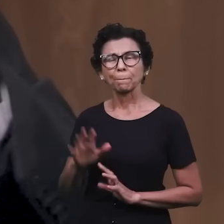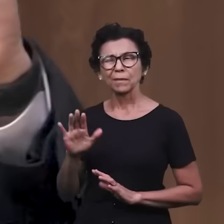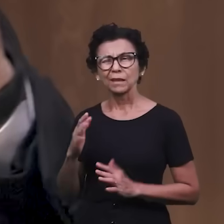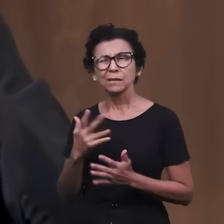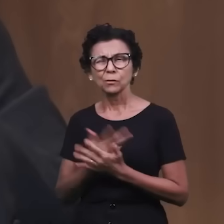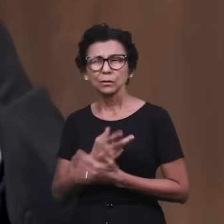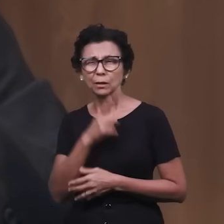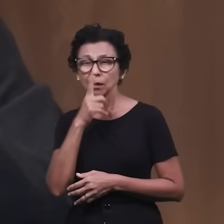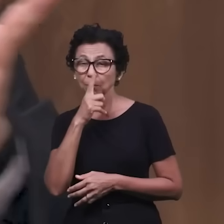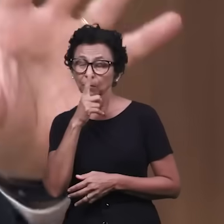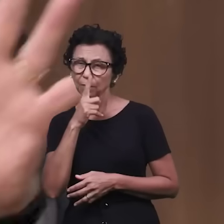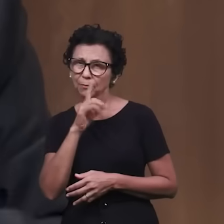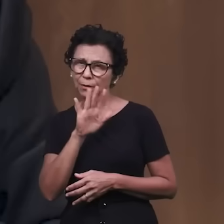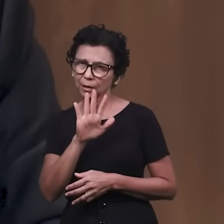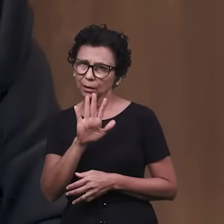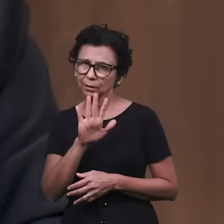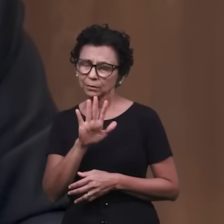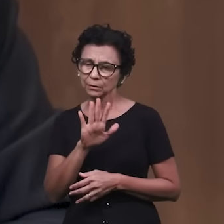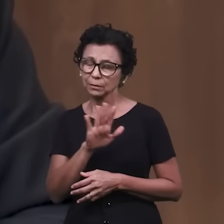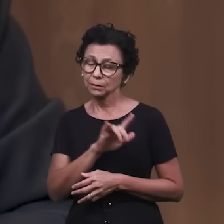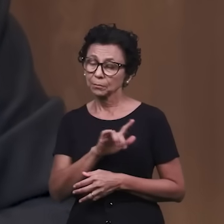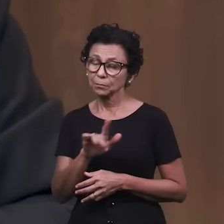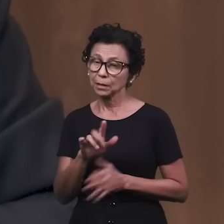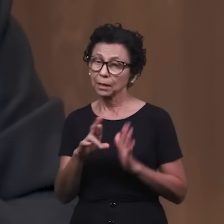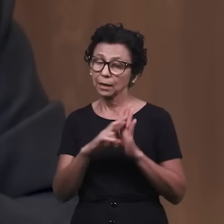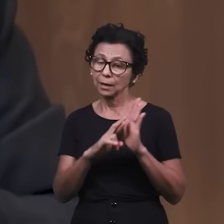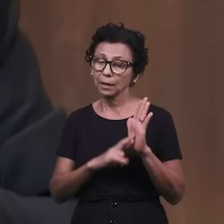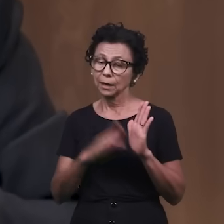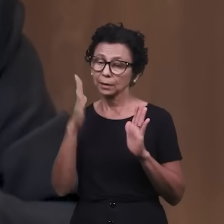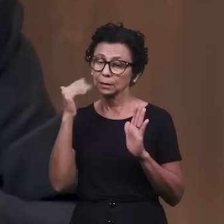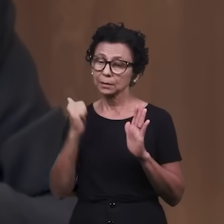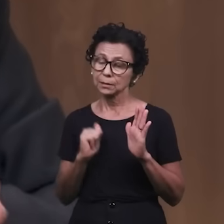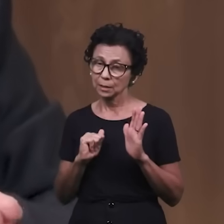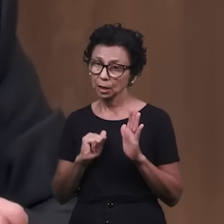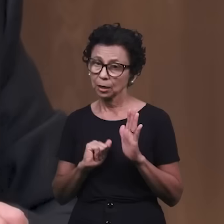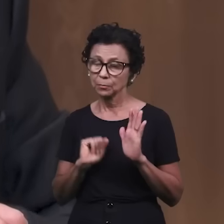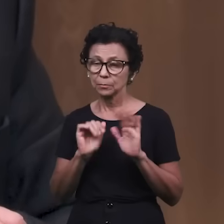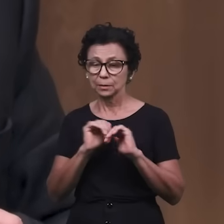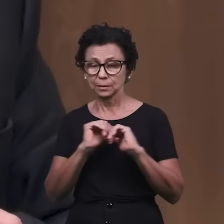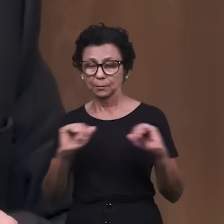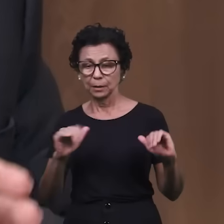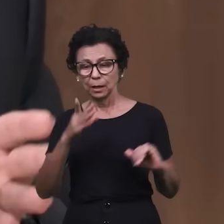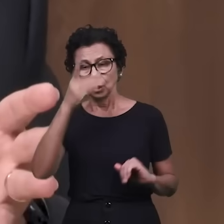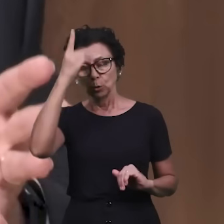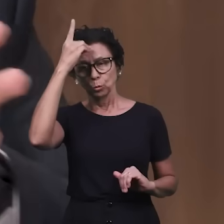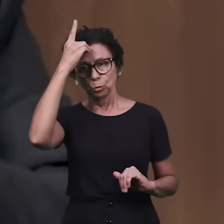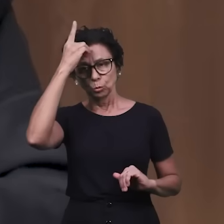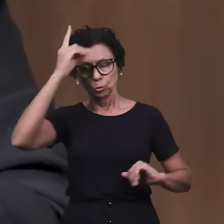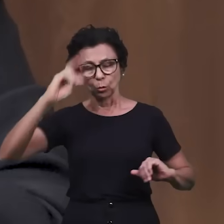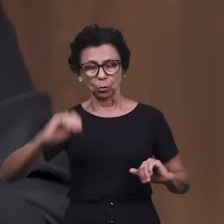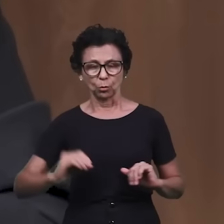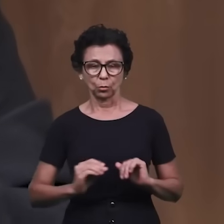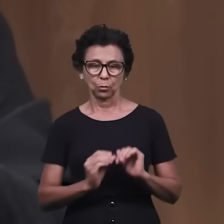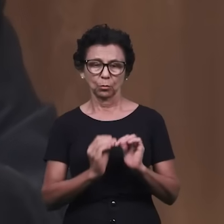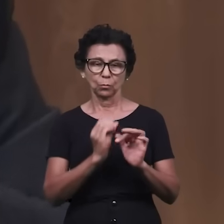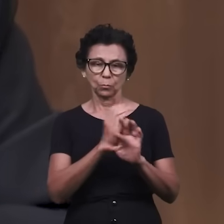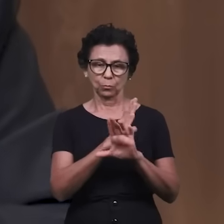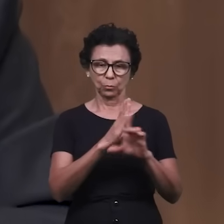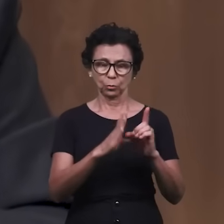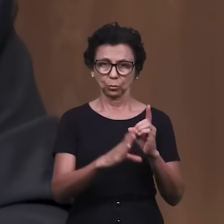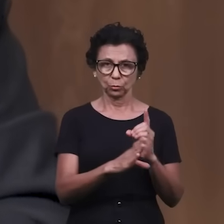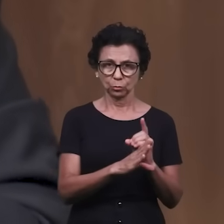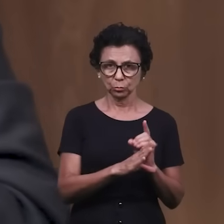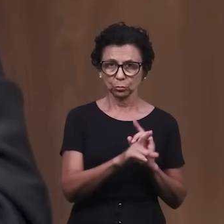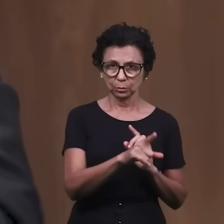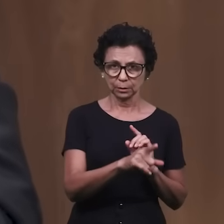um errinho, mas, via de regra, as pessoas já sabem qual é o dom para o culto, que é usado naquele período do